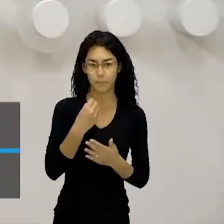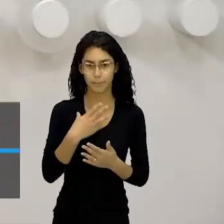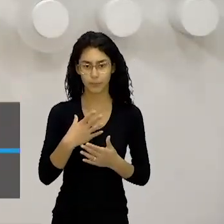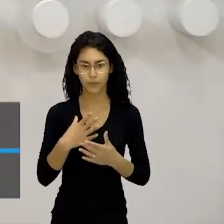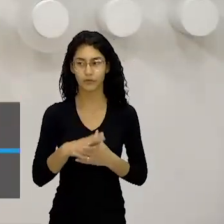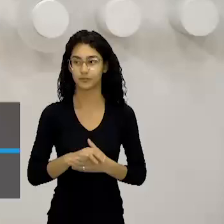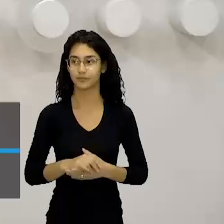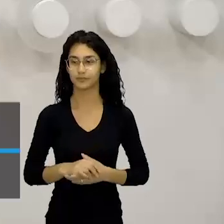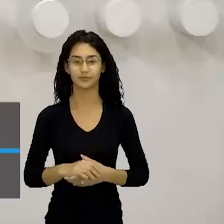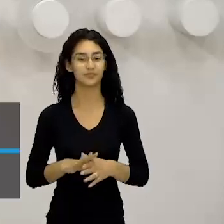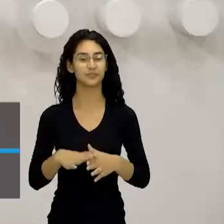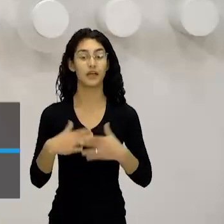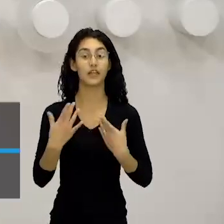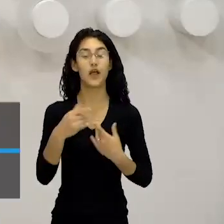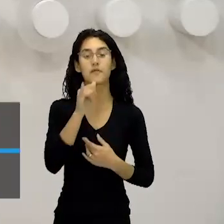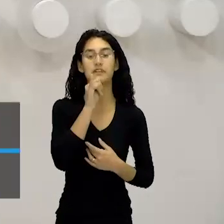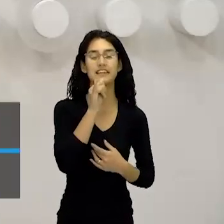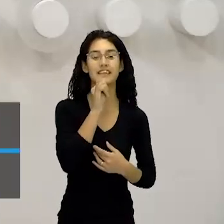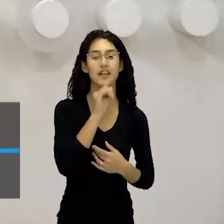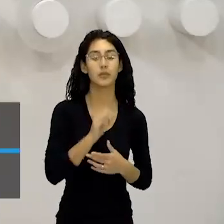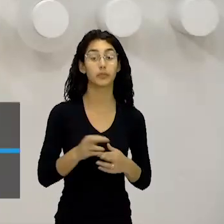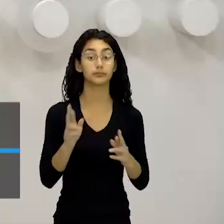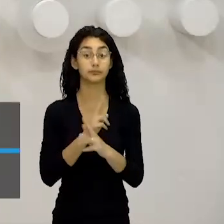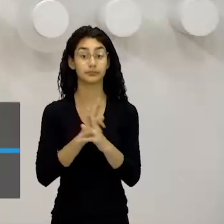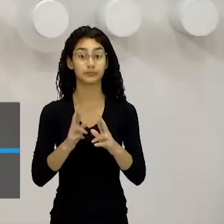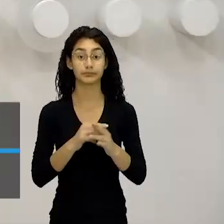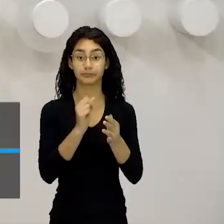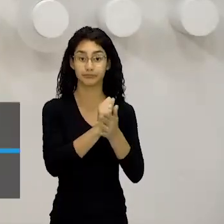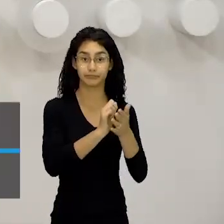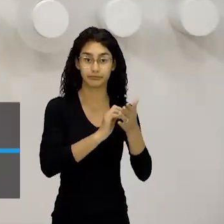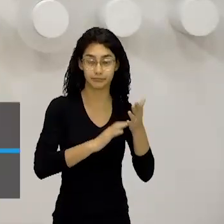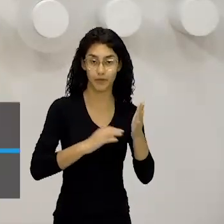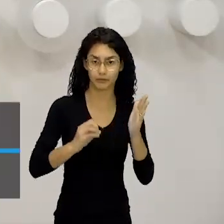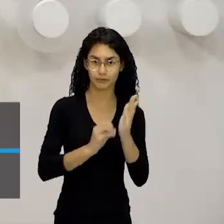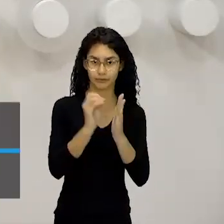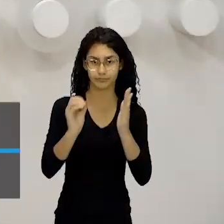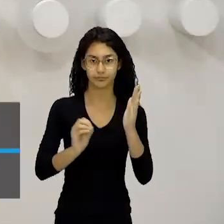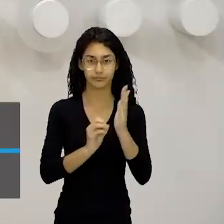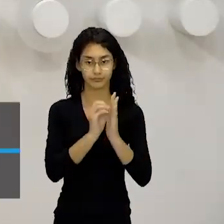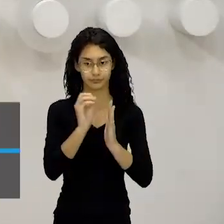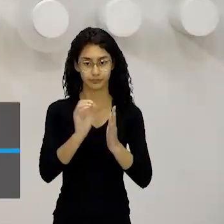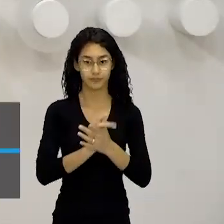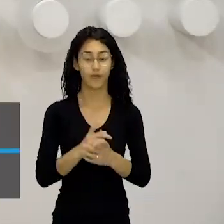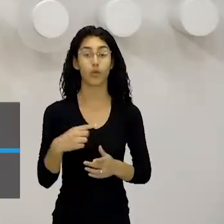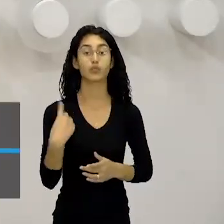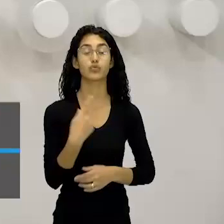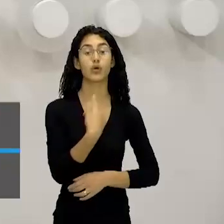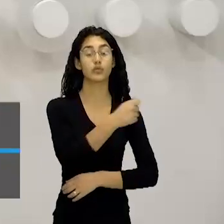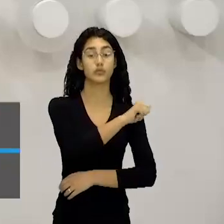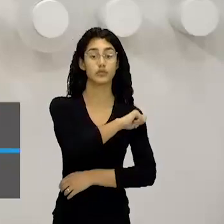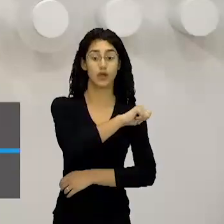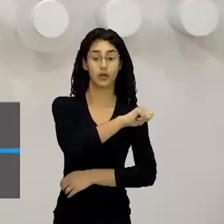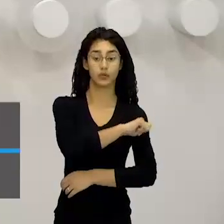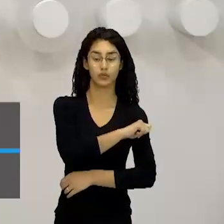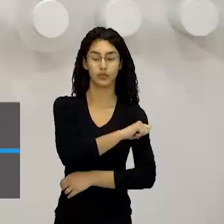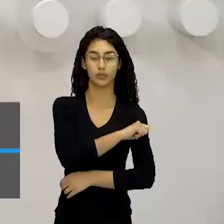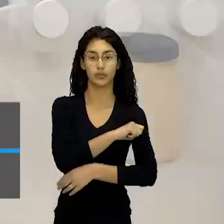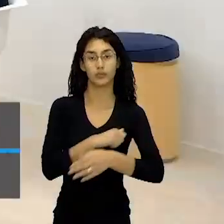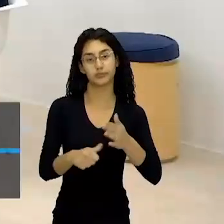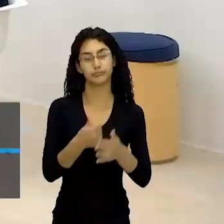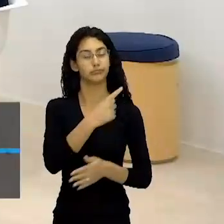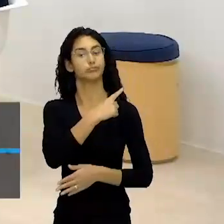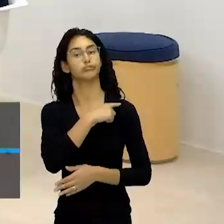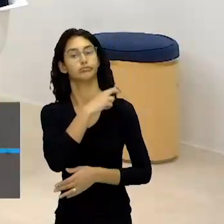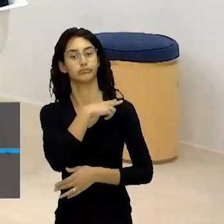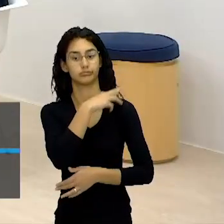à organização. Então, por exemplo, em relação às atividades do centro de mídia, os nossos alunos, principalmente do ensino médio, eles